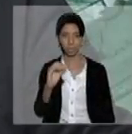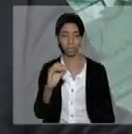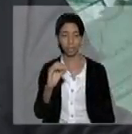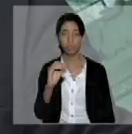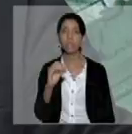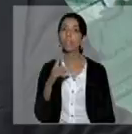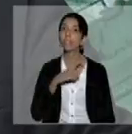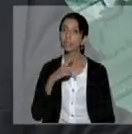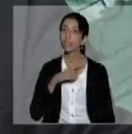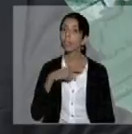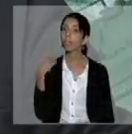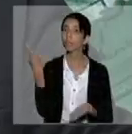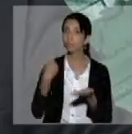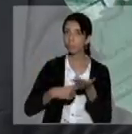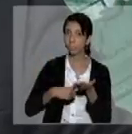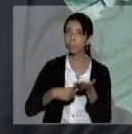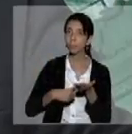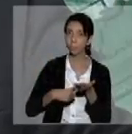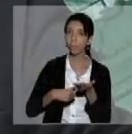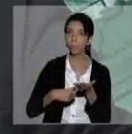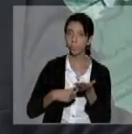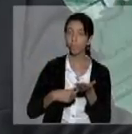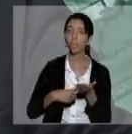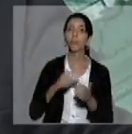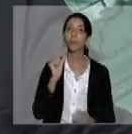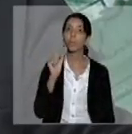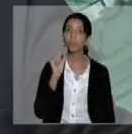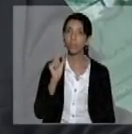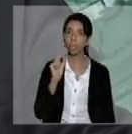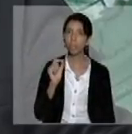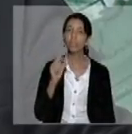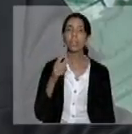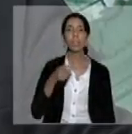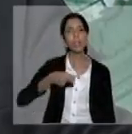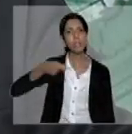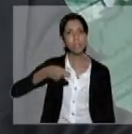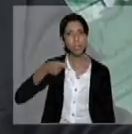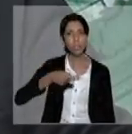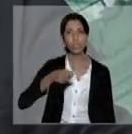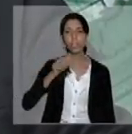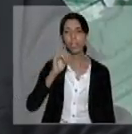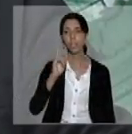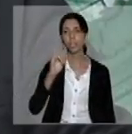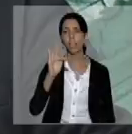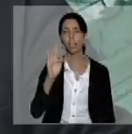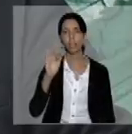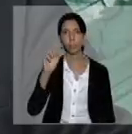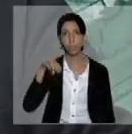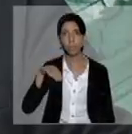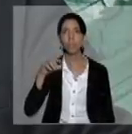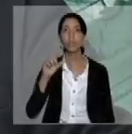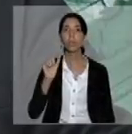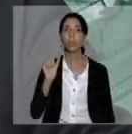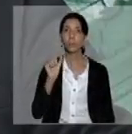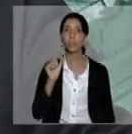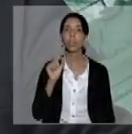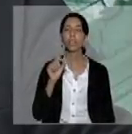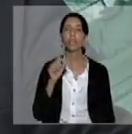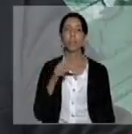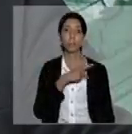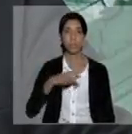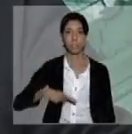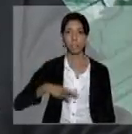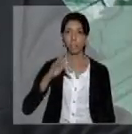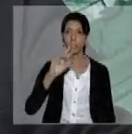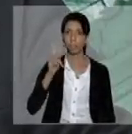140? Haviam acordos com organismos internacionais que exigiam, ao exemplo do FMI, no último acordo que o Fernando